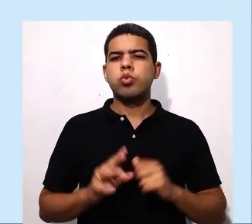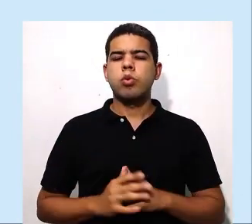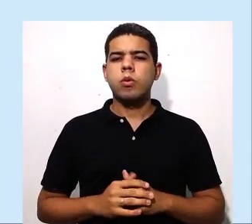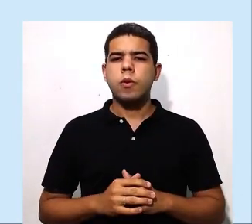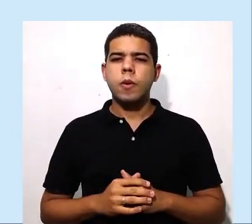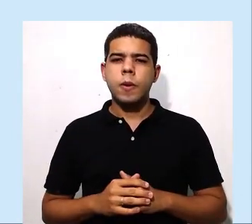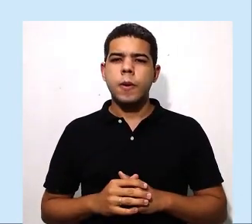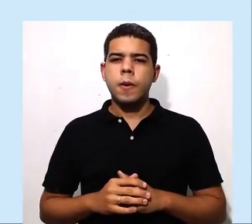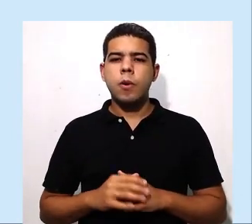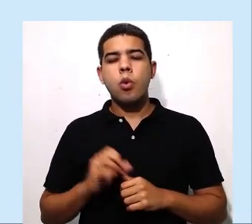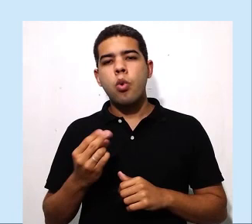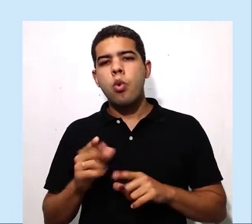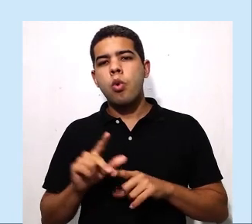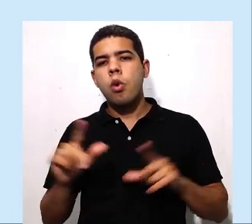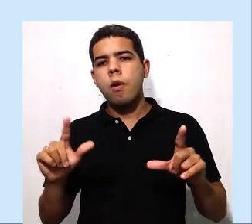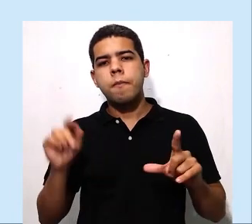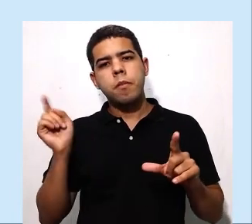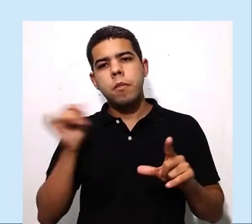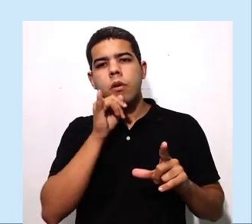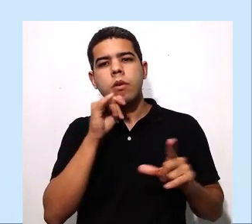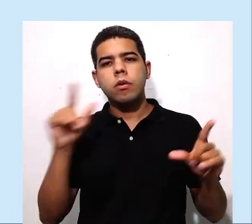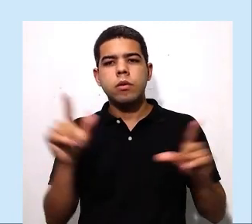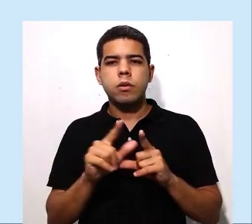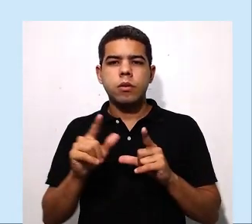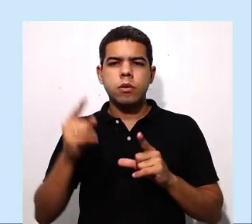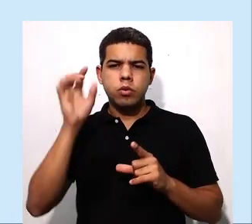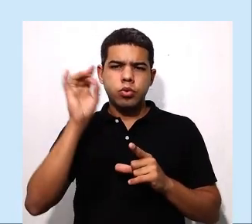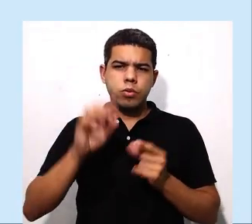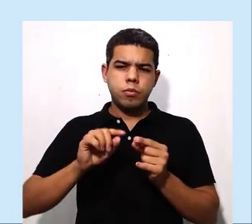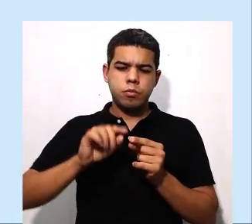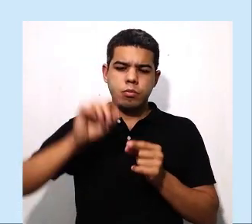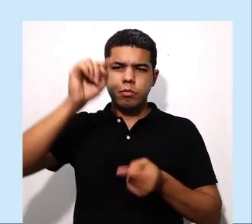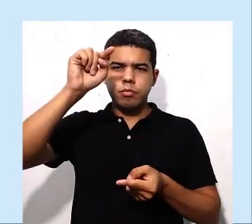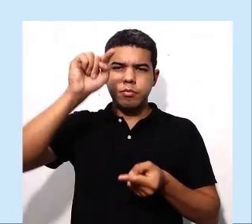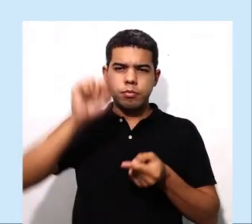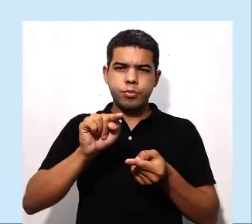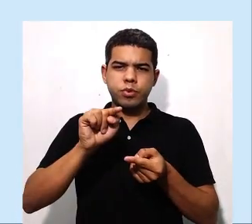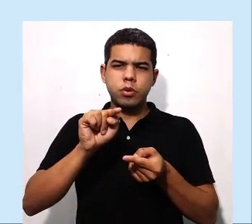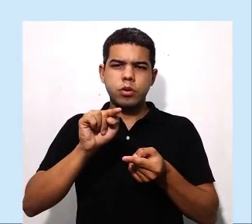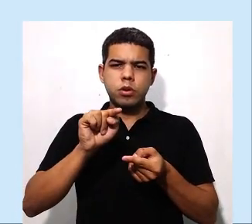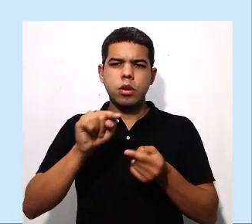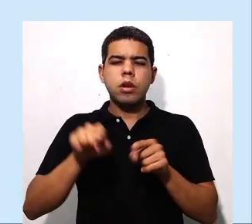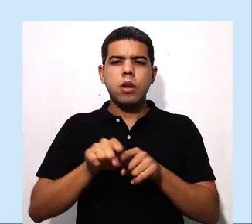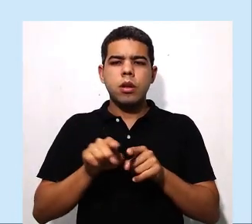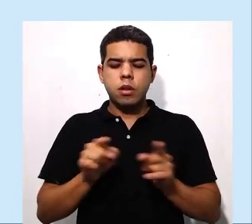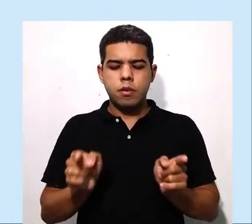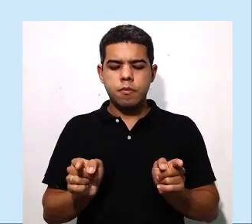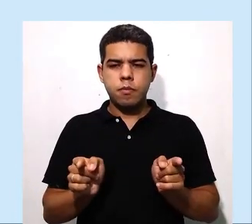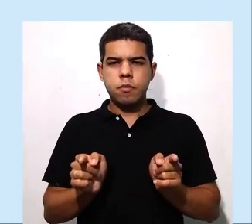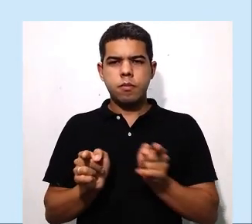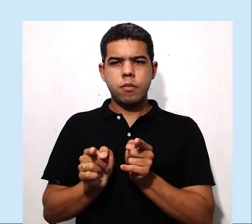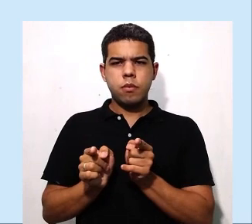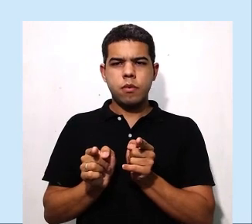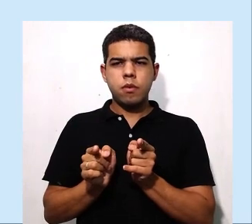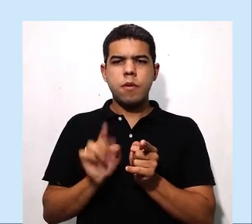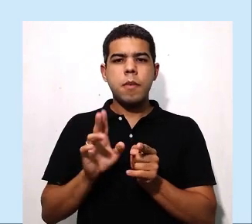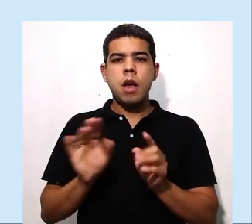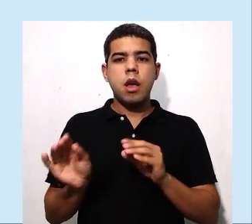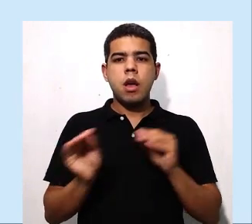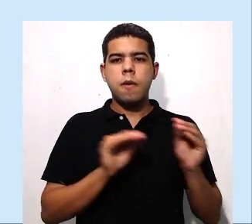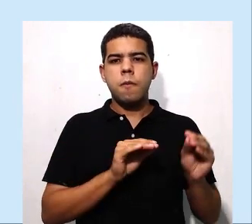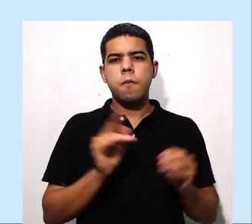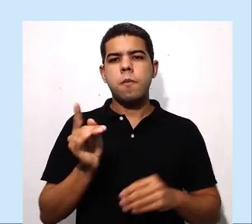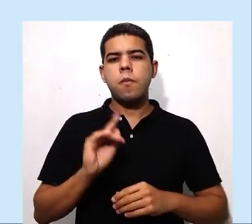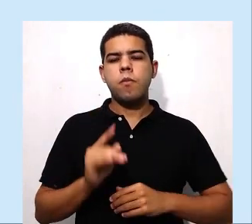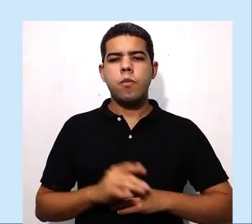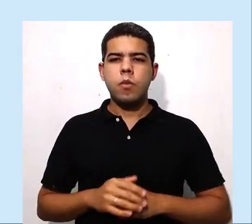ó, reduziu, pá. E o comprimento, ó, da base também reduziu, ok? O ponto original aí, que é 1, permanece do mesmo jeito. O